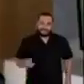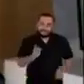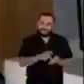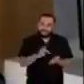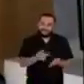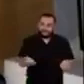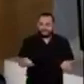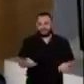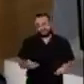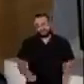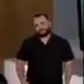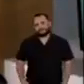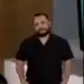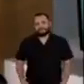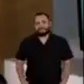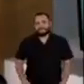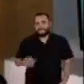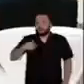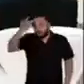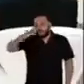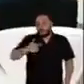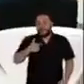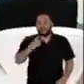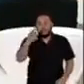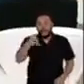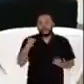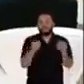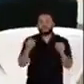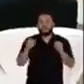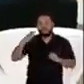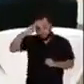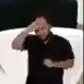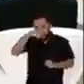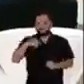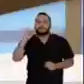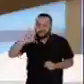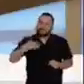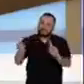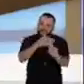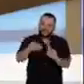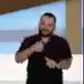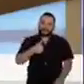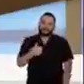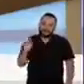só política mesmo não sei ele está tocando bolsonaro que pode ser que eu seja libertado ele